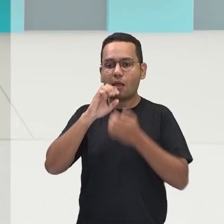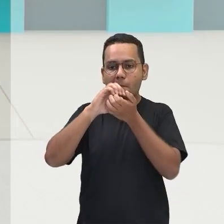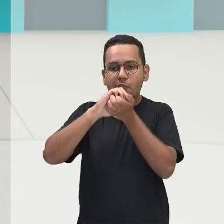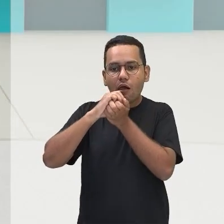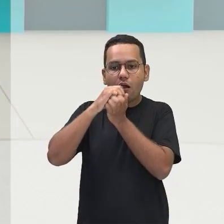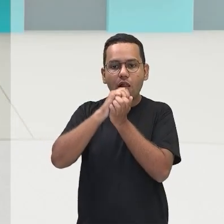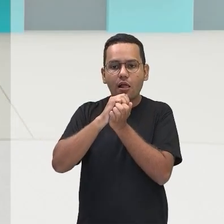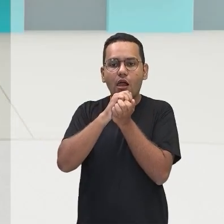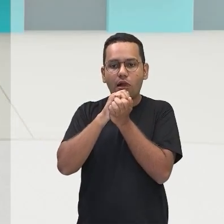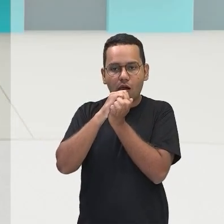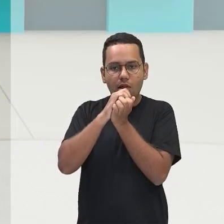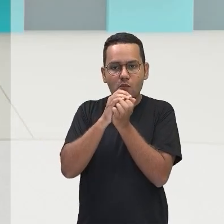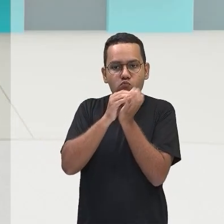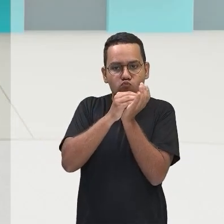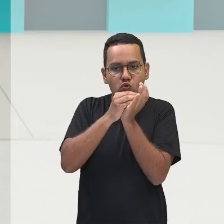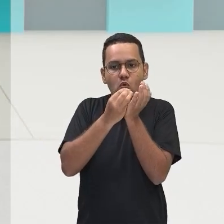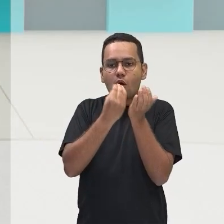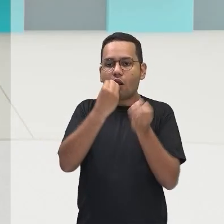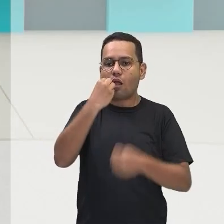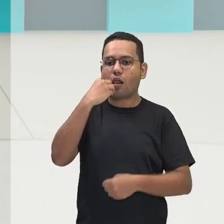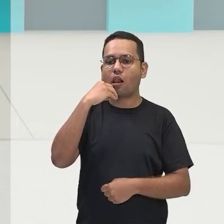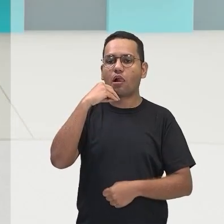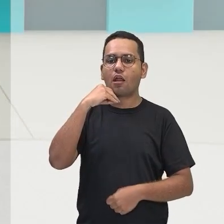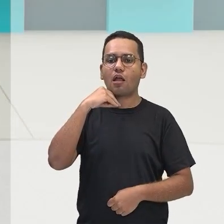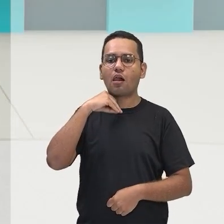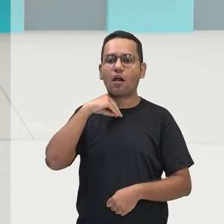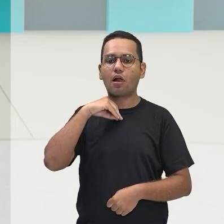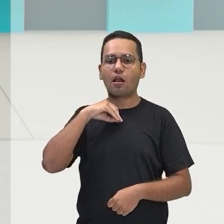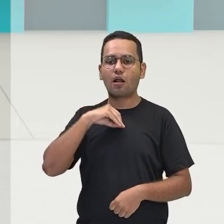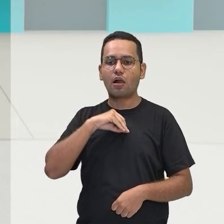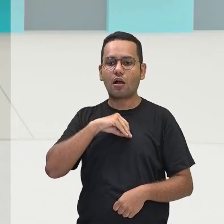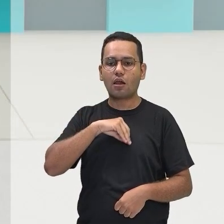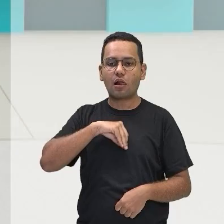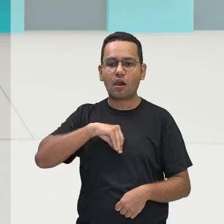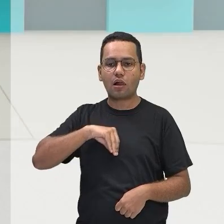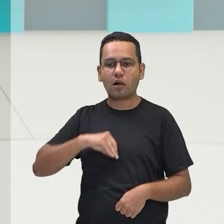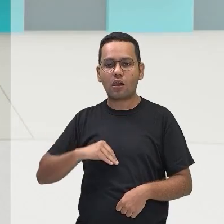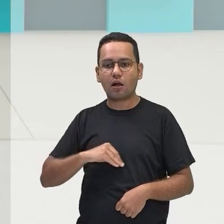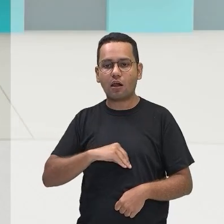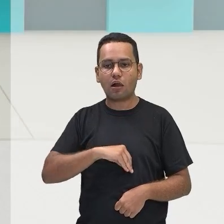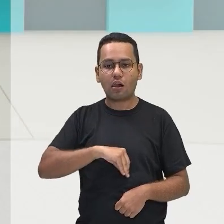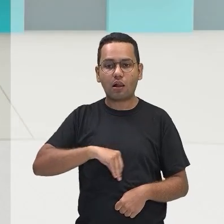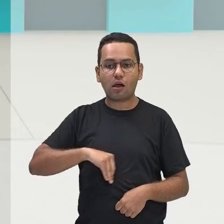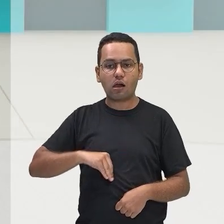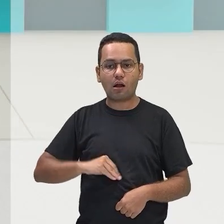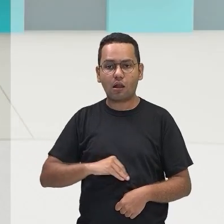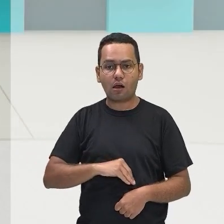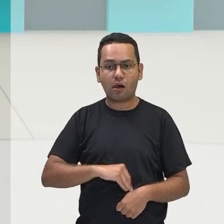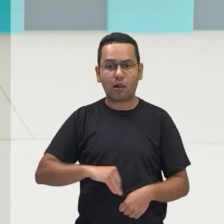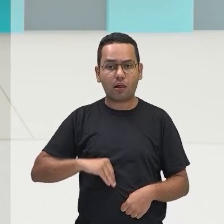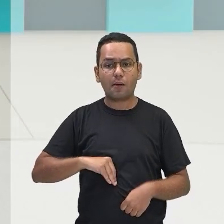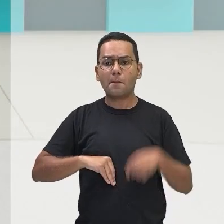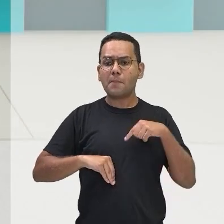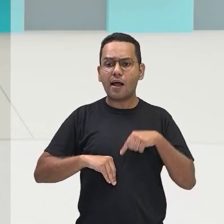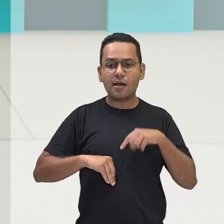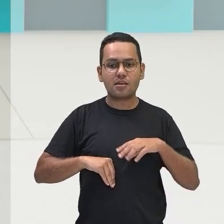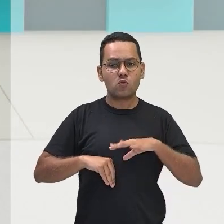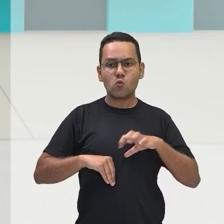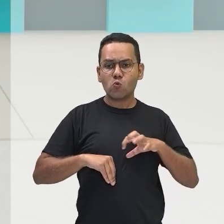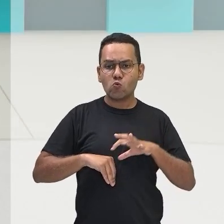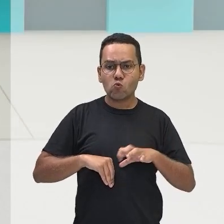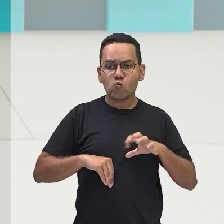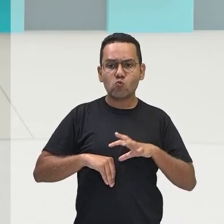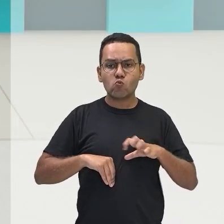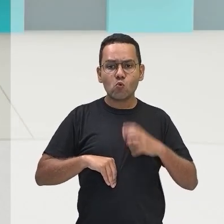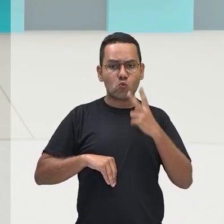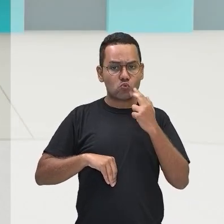no intestino, né, grosso, delgado, e entrar nessa corrente sanguínea. E quem vai fazer o transporte de toda essa substância,